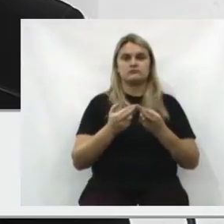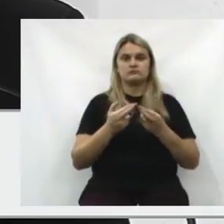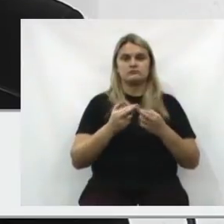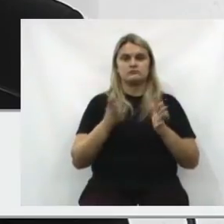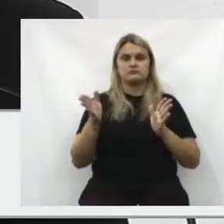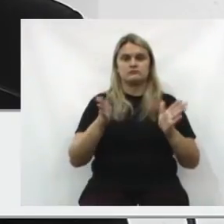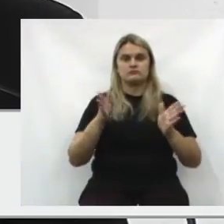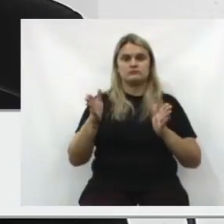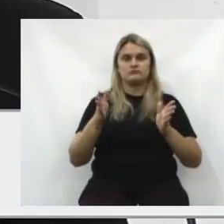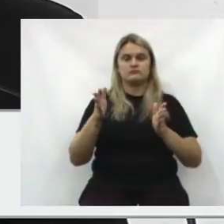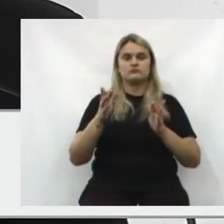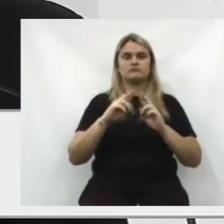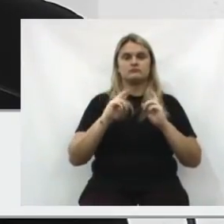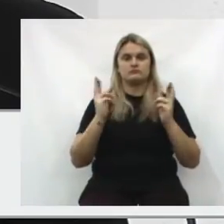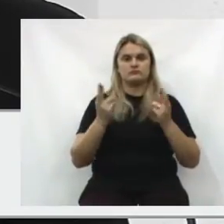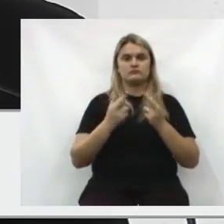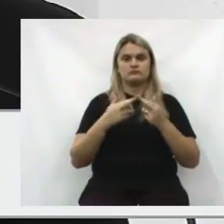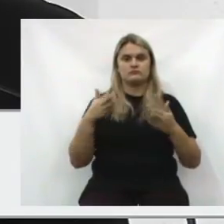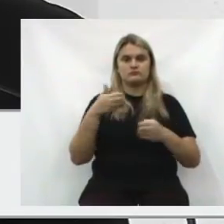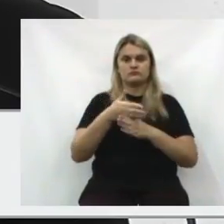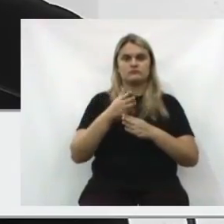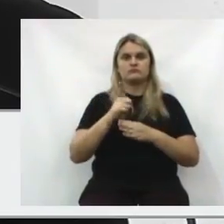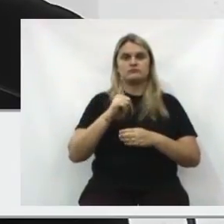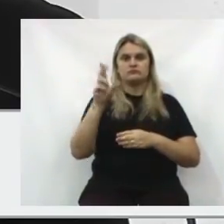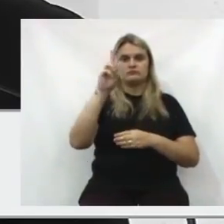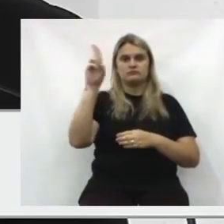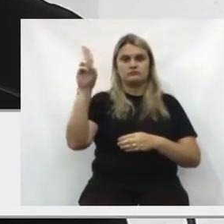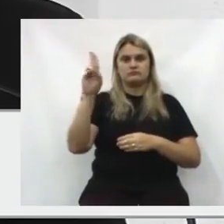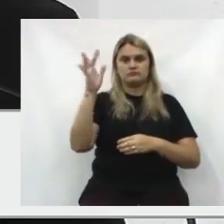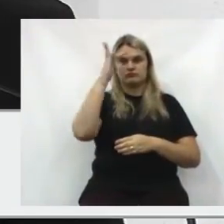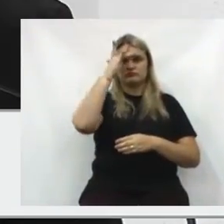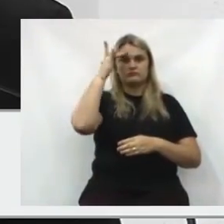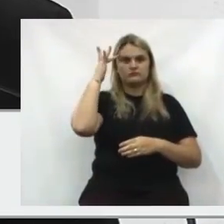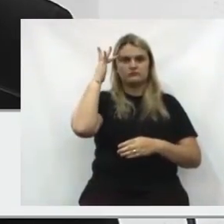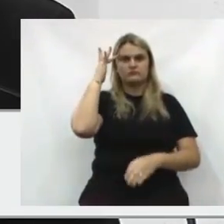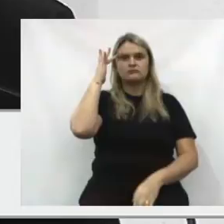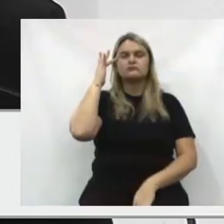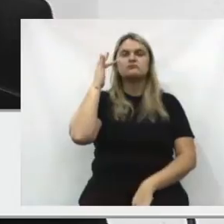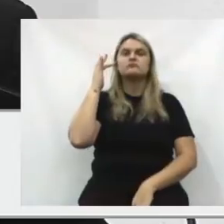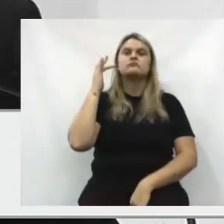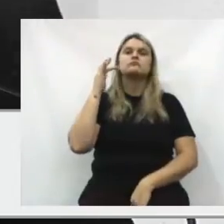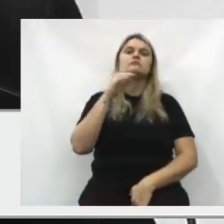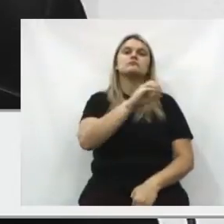Aberta a audiência, apregoadas as partes, compareceram os acima nominados.